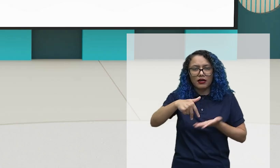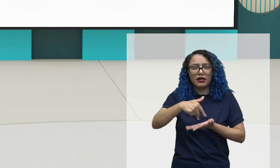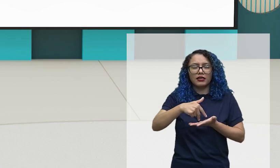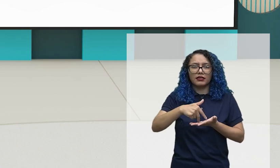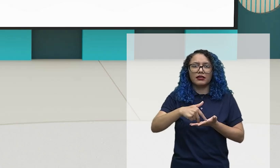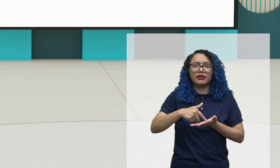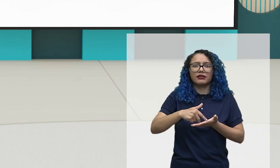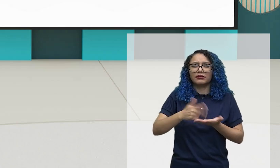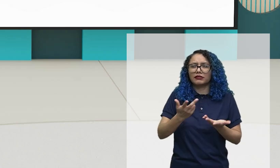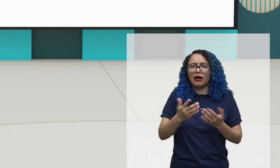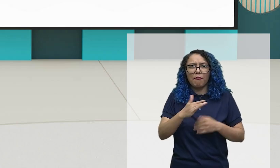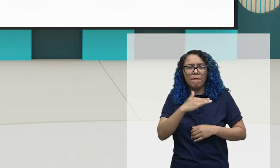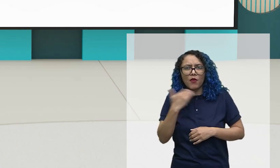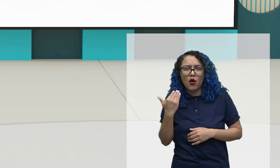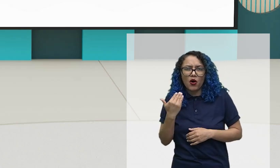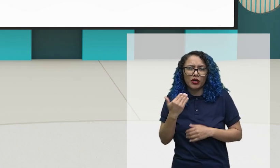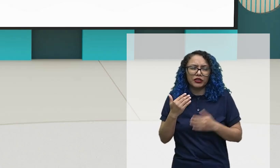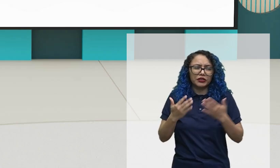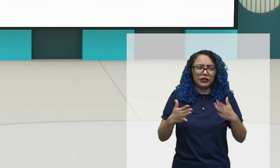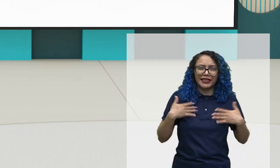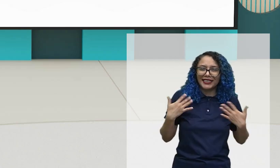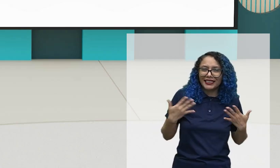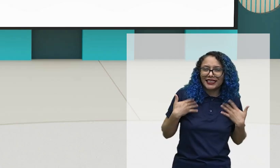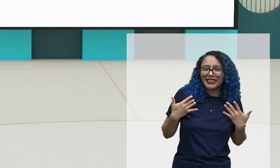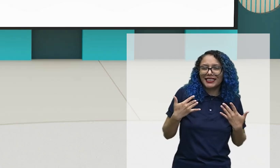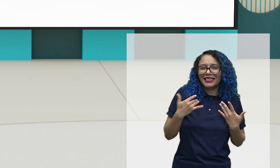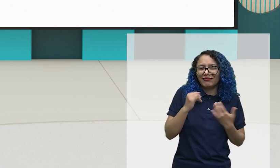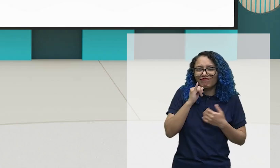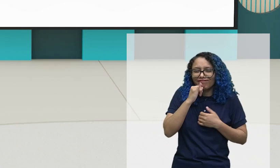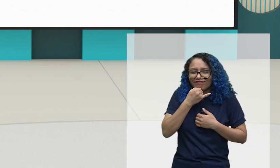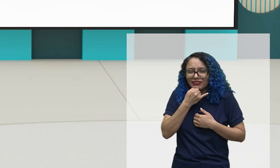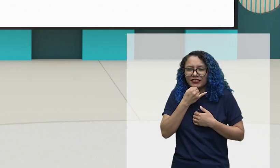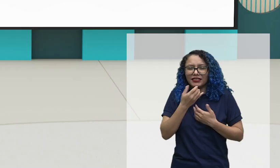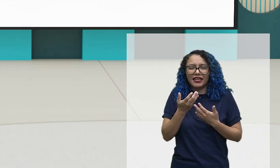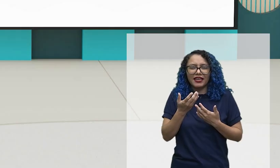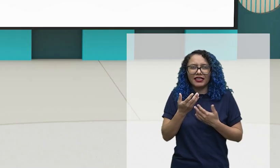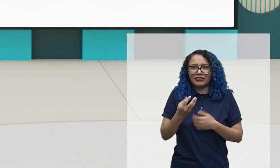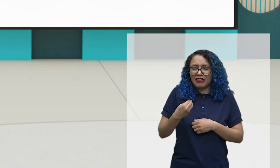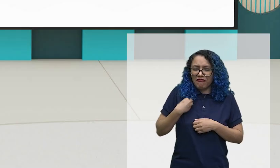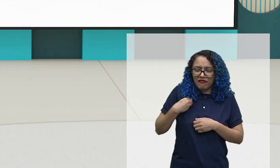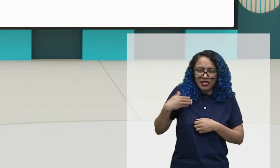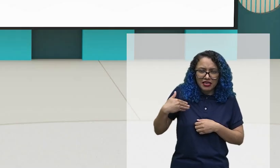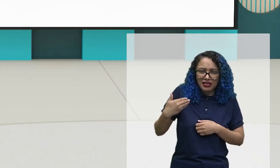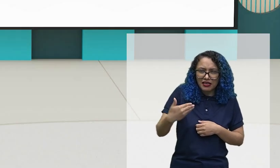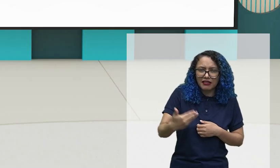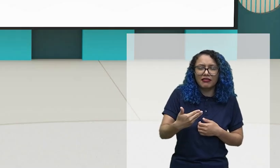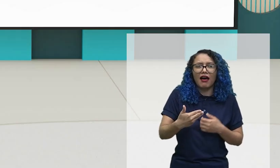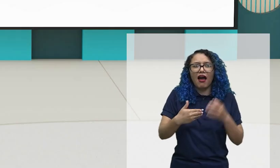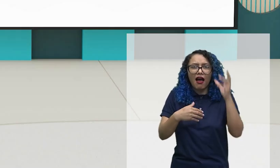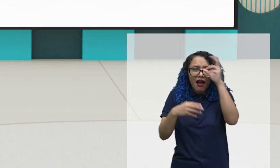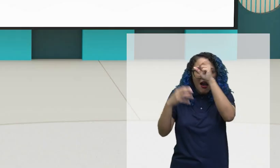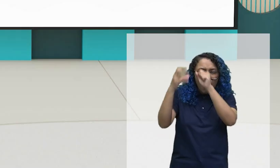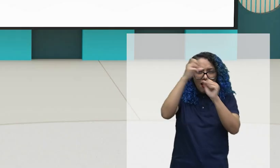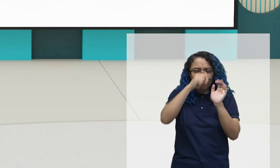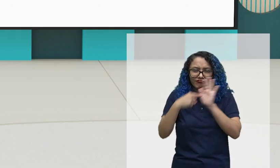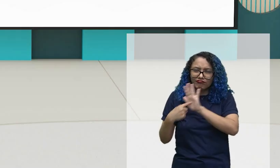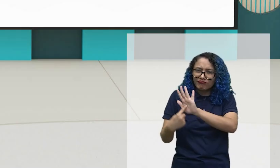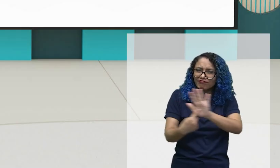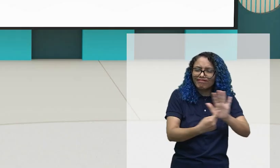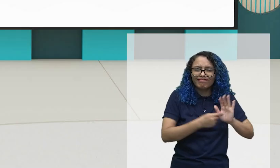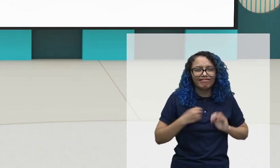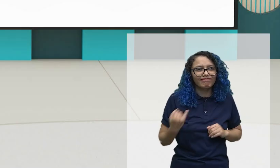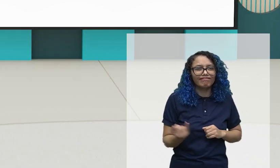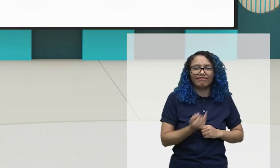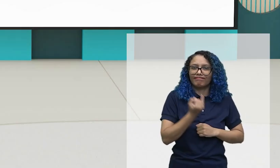a dança, seja a morte, a alegria, a tristeza, o tecer da vida ou desfilar seus